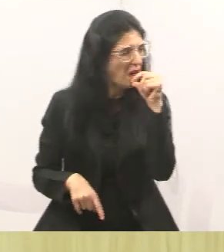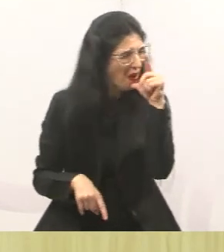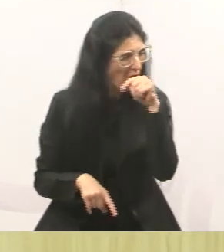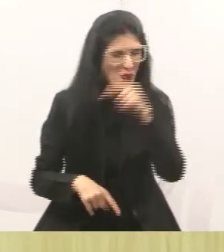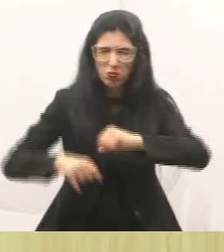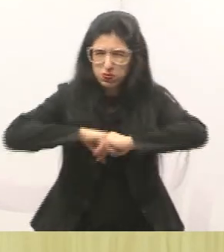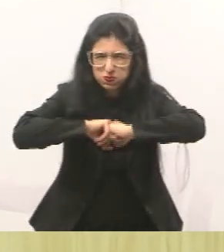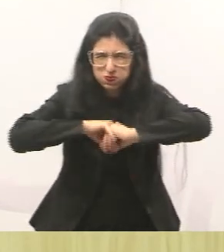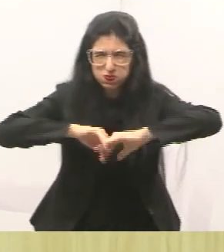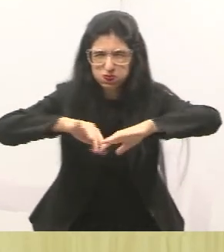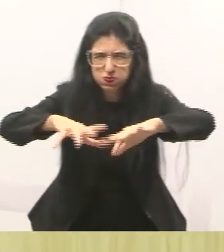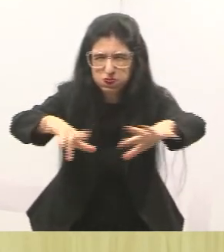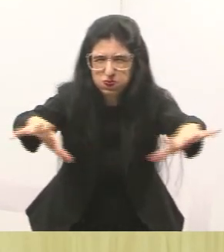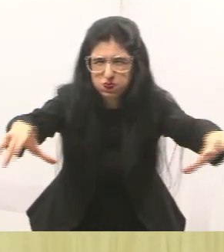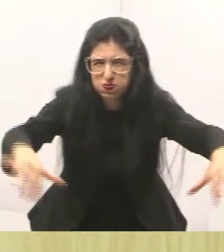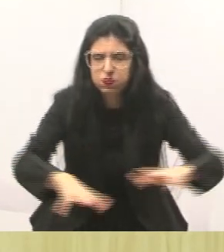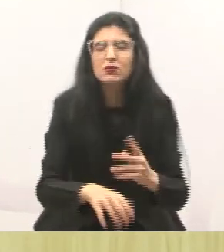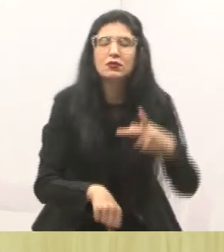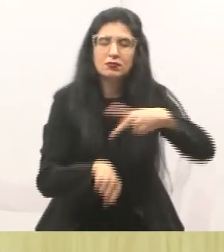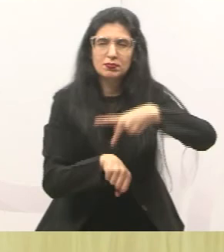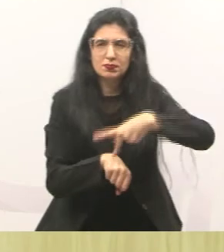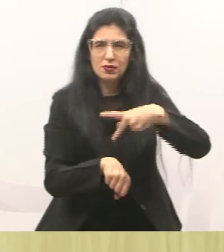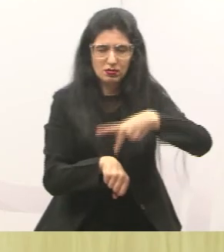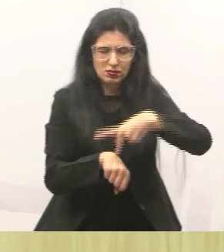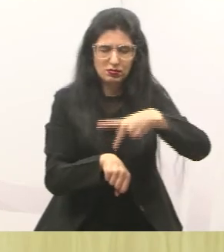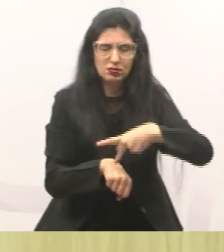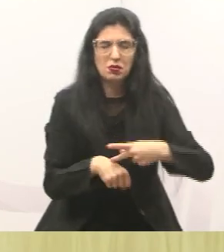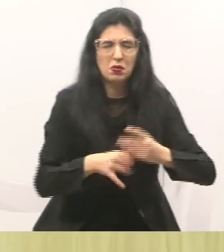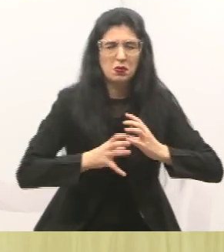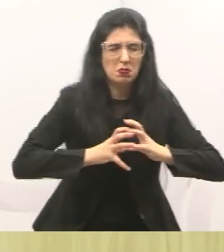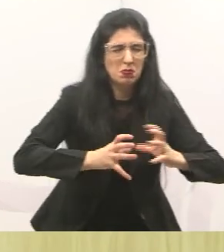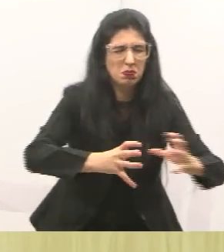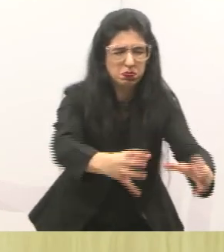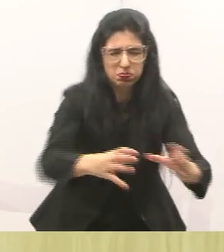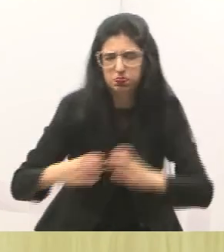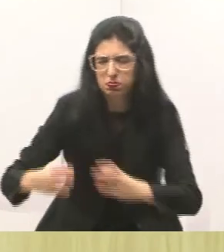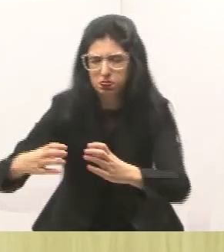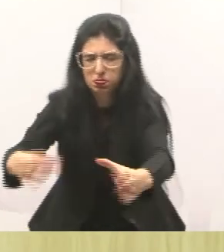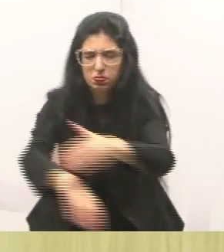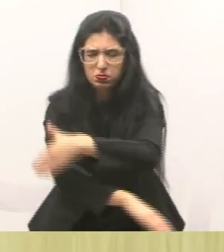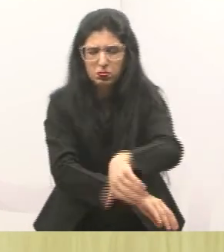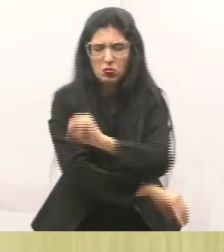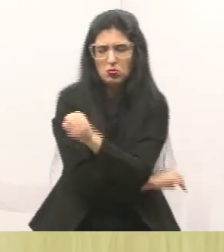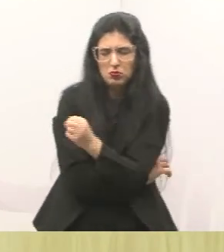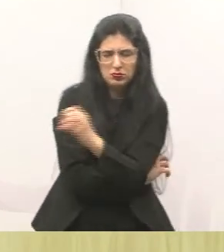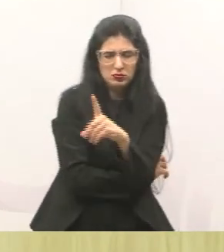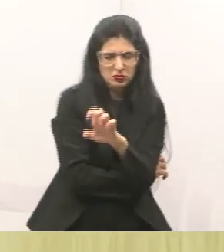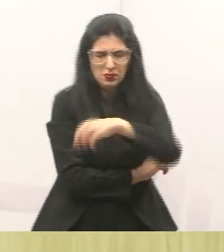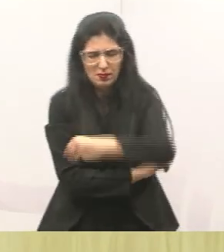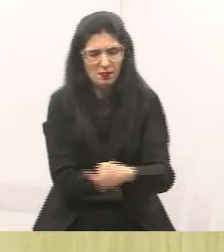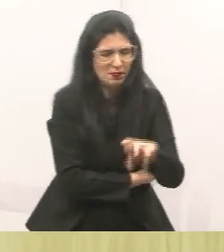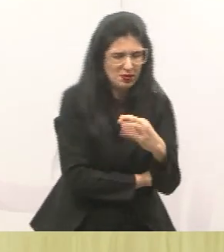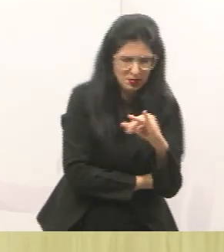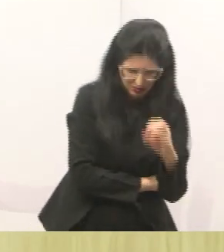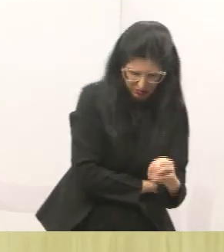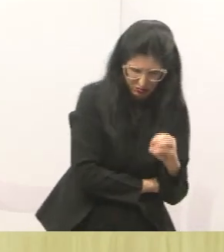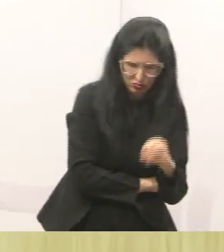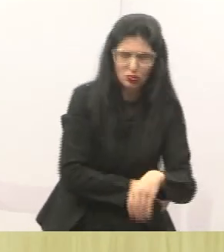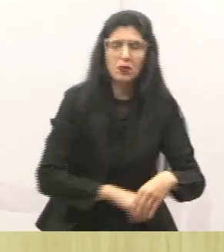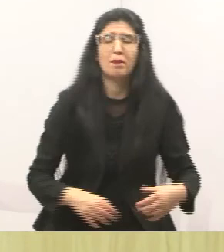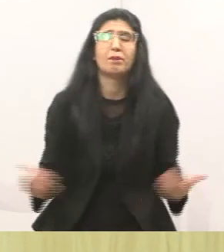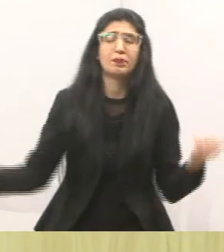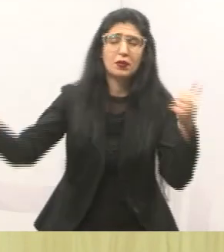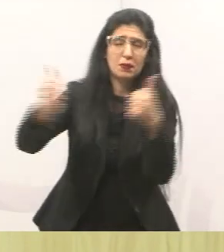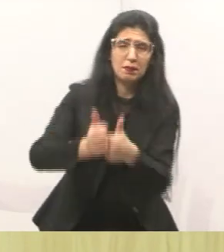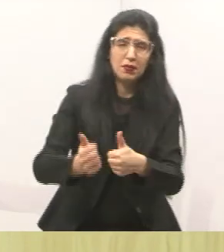areia, pedras e terras que estão se acumulando na rua 8 de março, na região de confluência com a